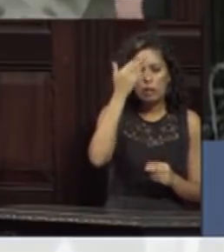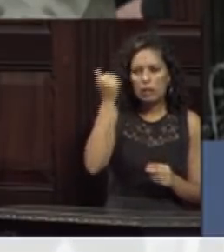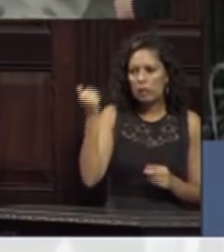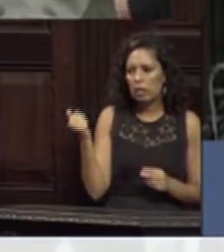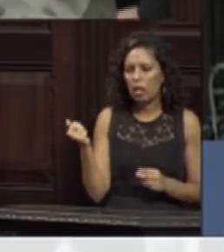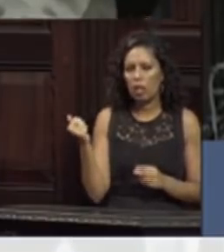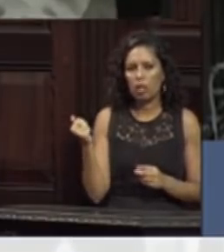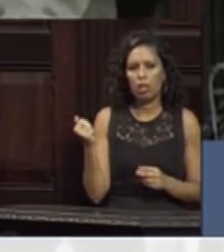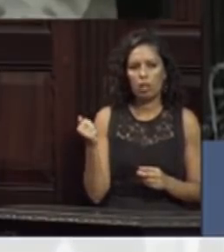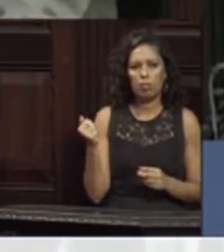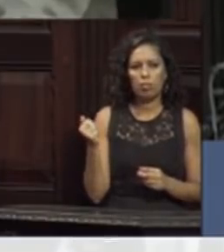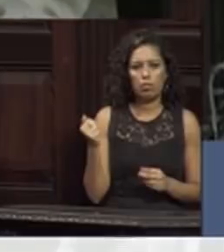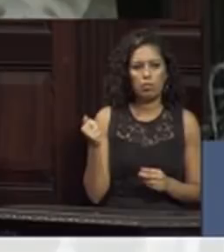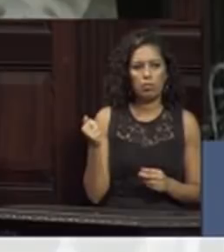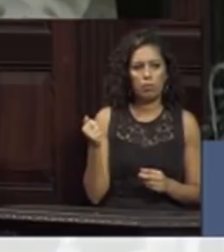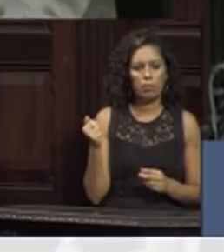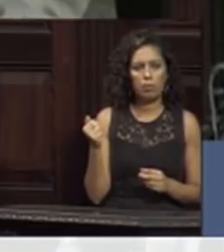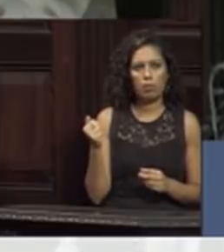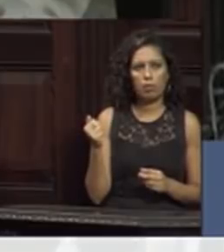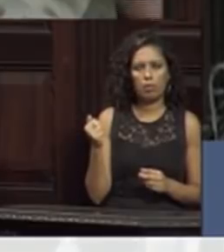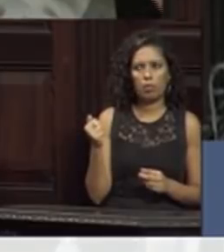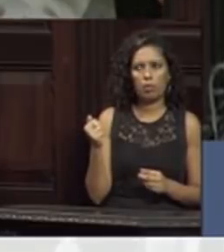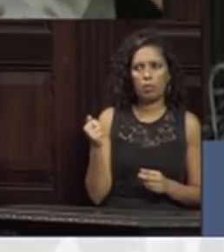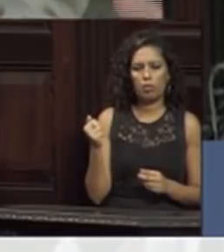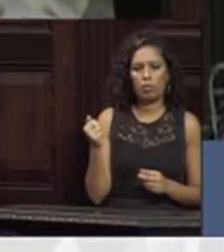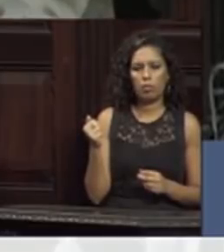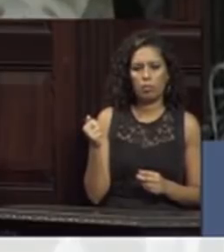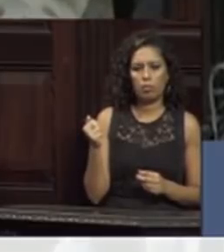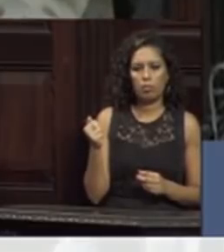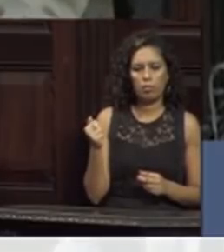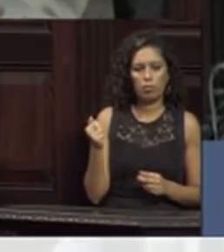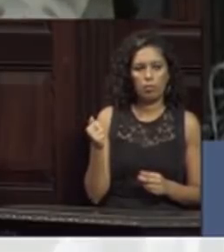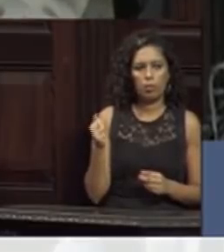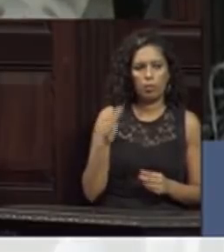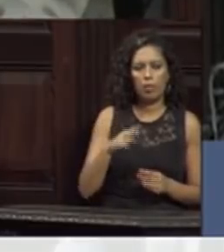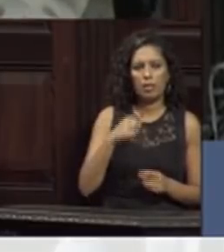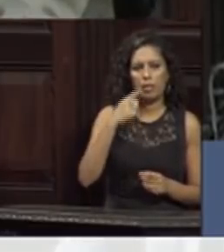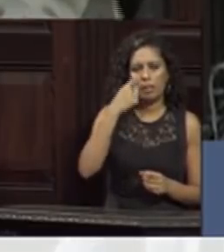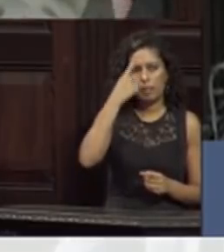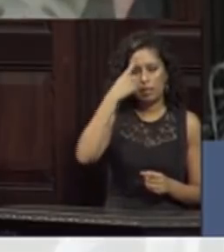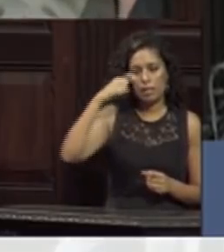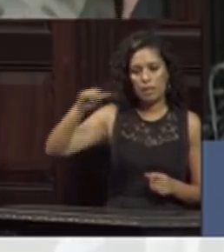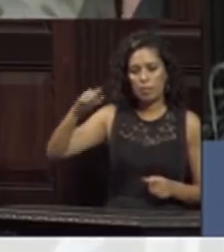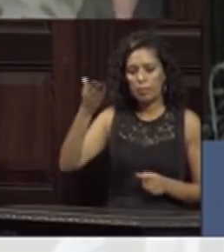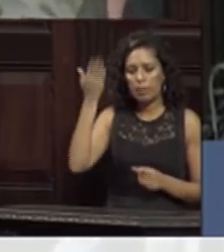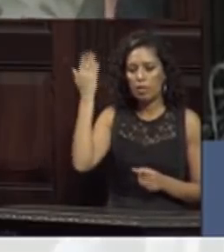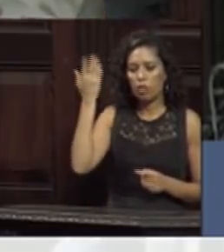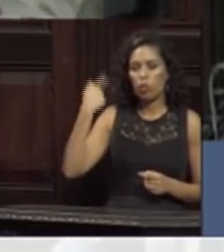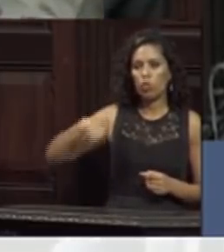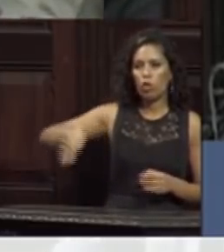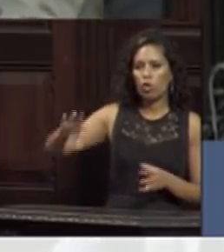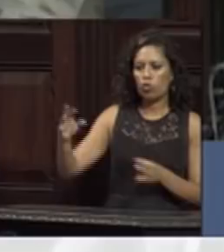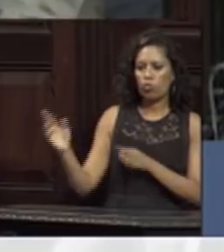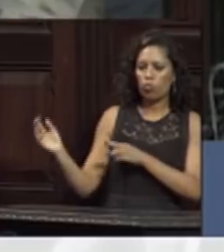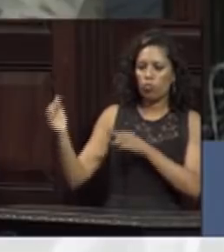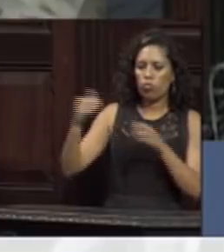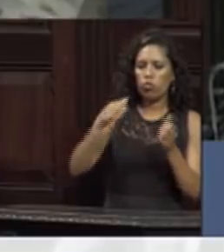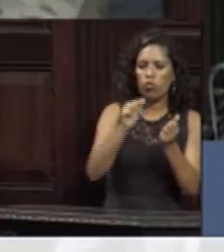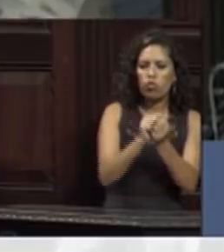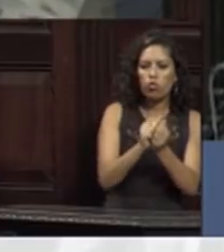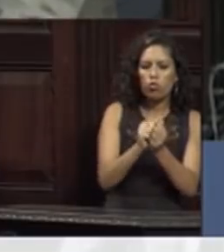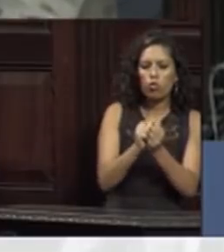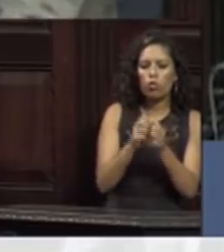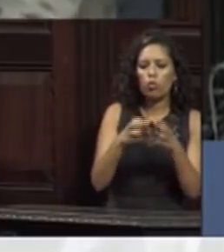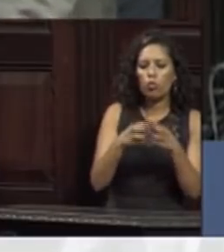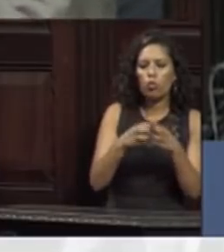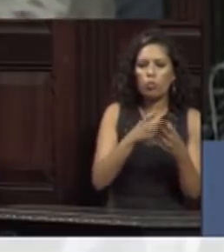dentro do que a gente caminhou de ontem para hoje, mas na última semana recebemos aqui os representantes da área da saúde,